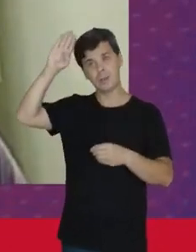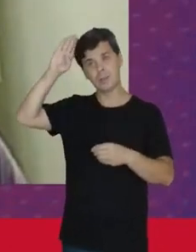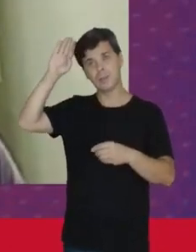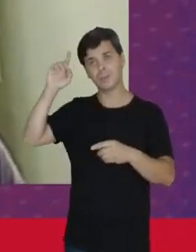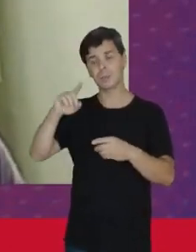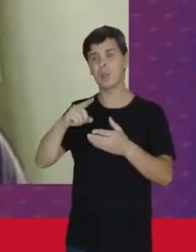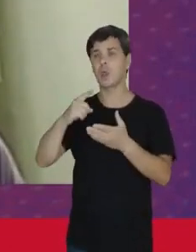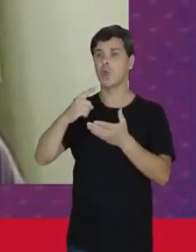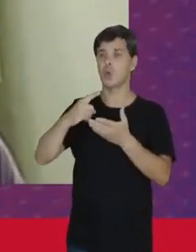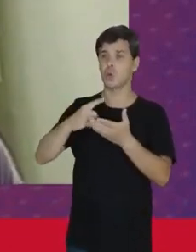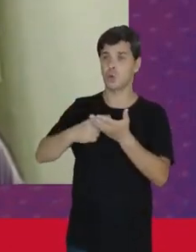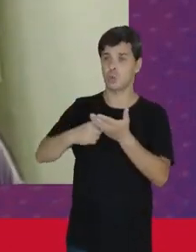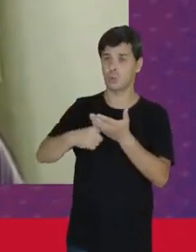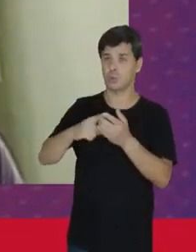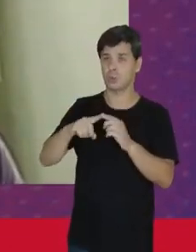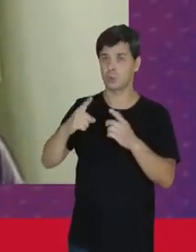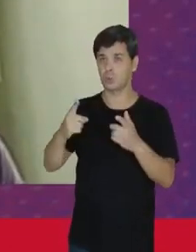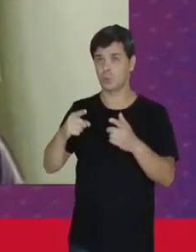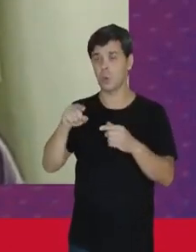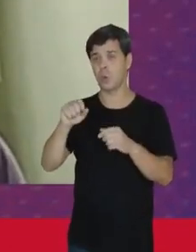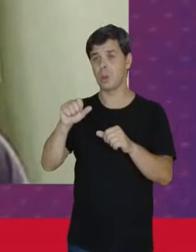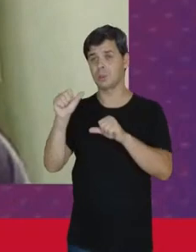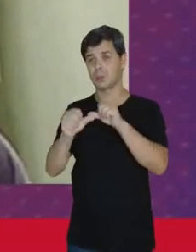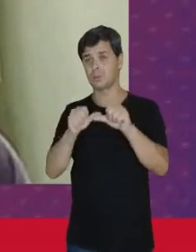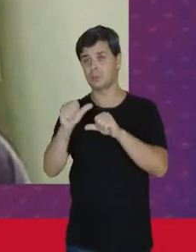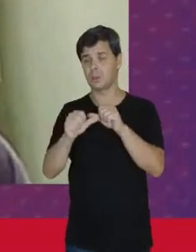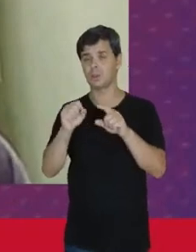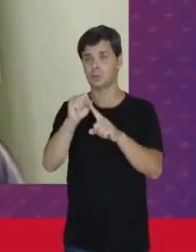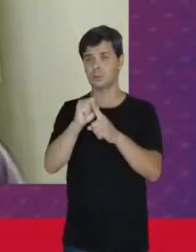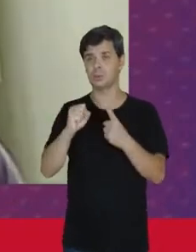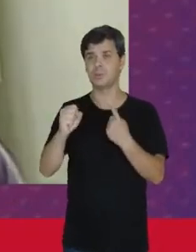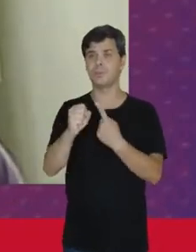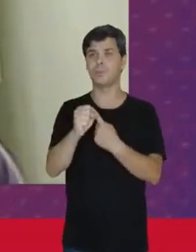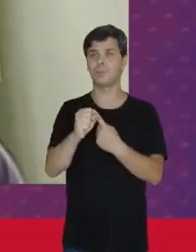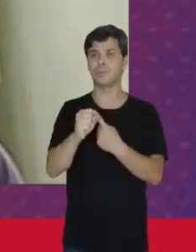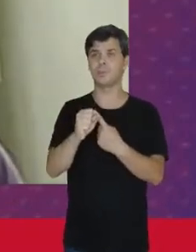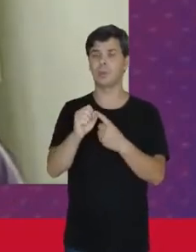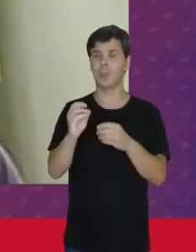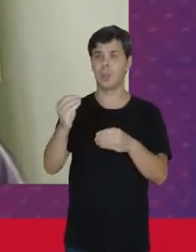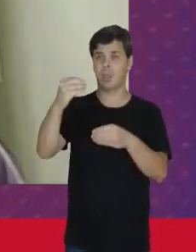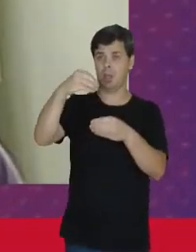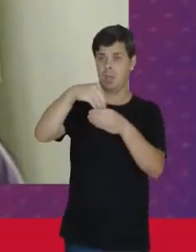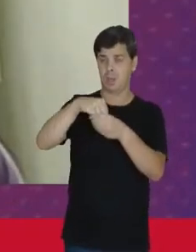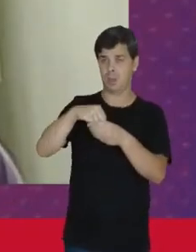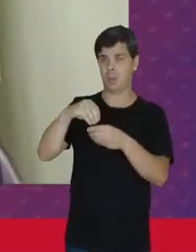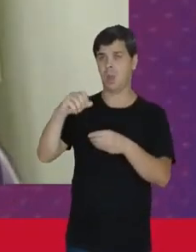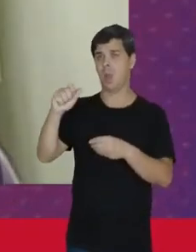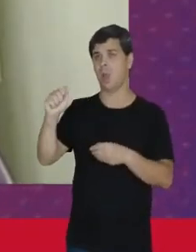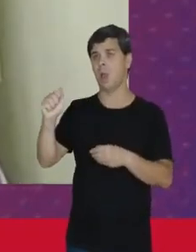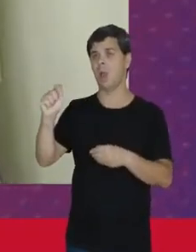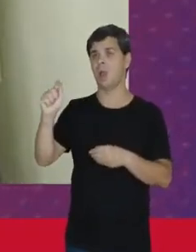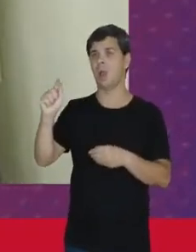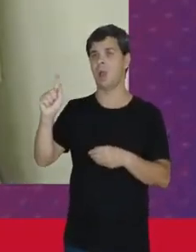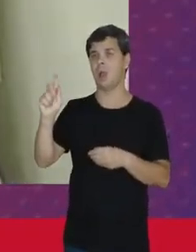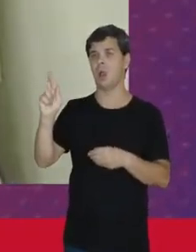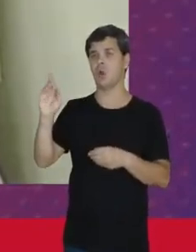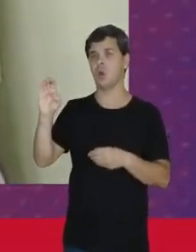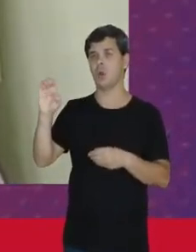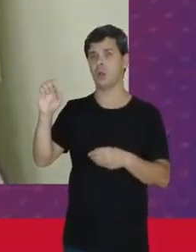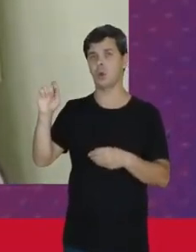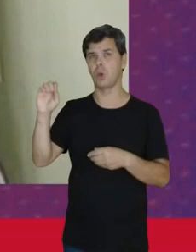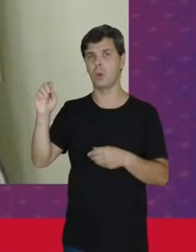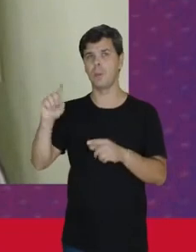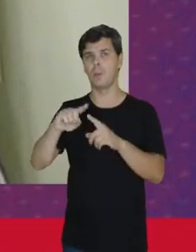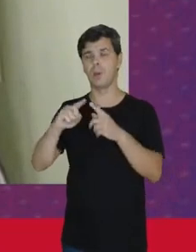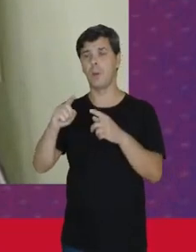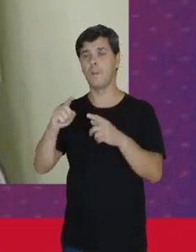obviamente comprometida com essa transformação social, né, e dentro da agroecologia eu queria fazer destaque para